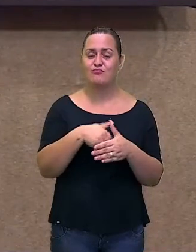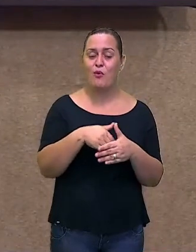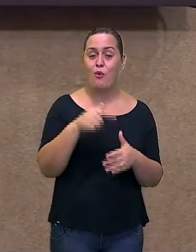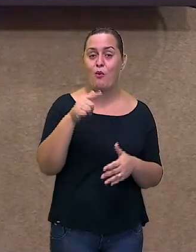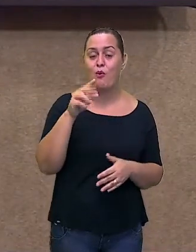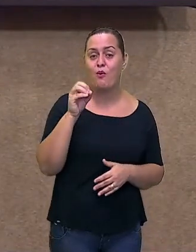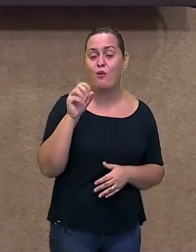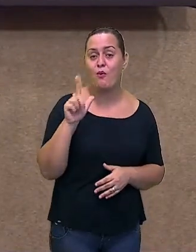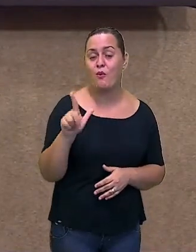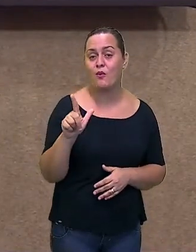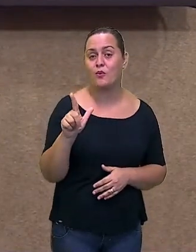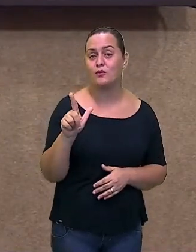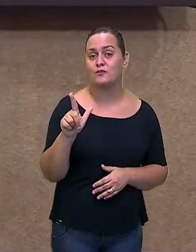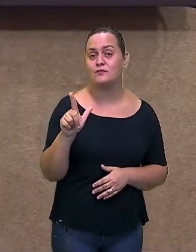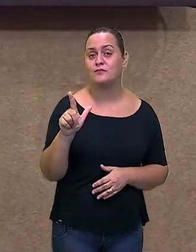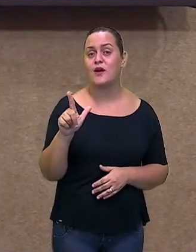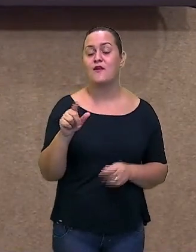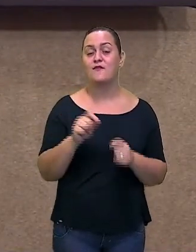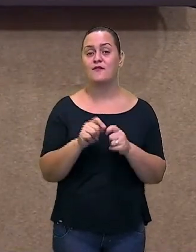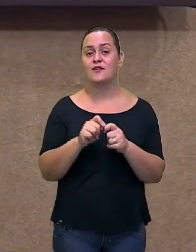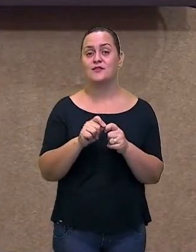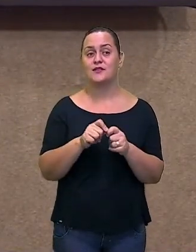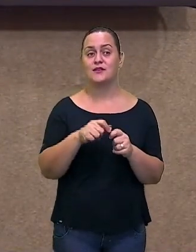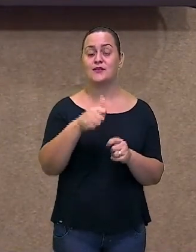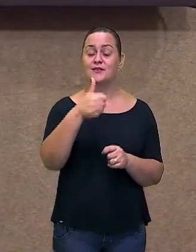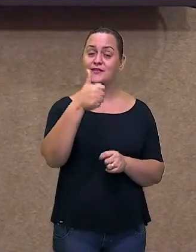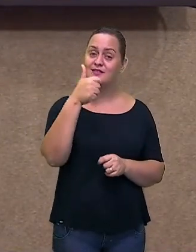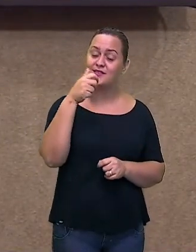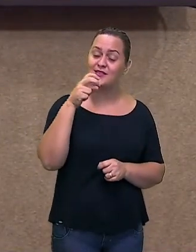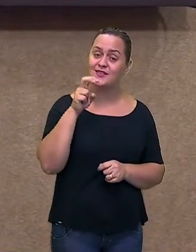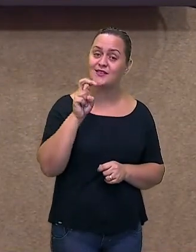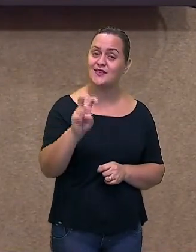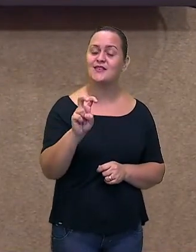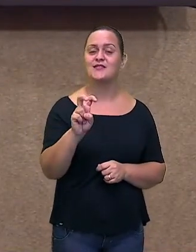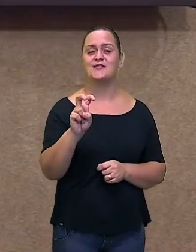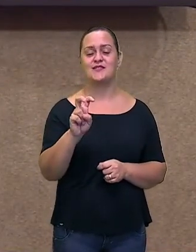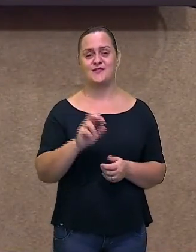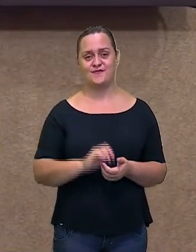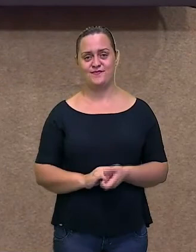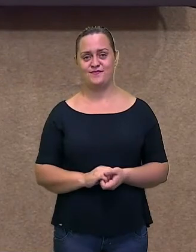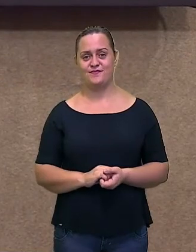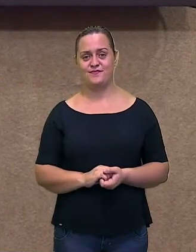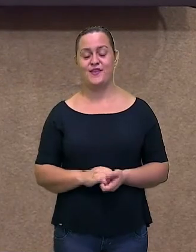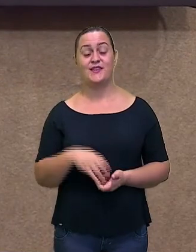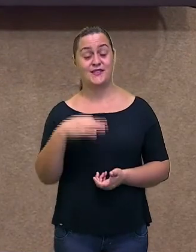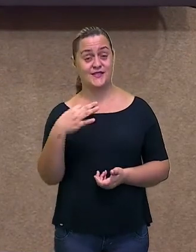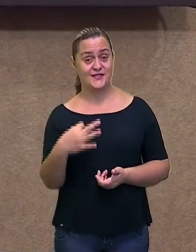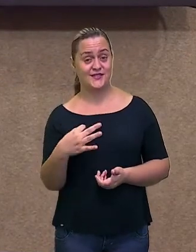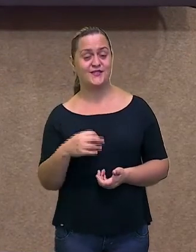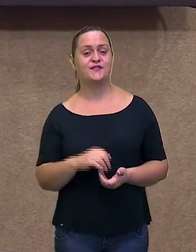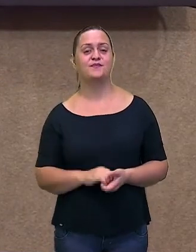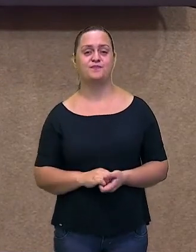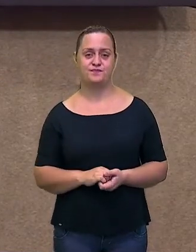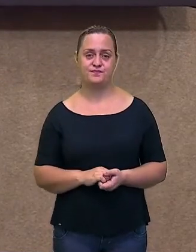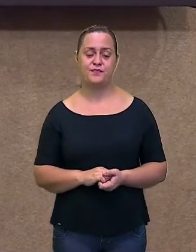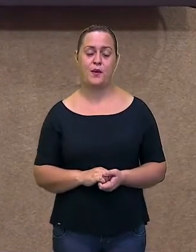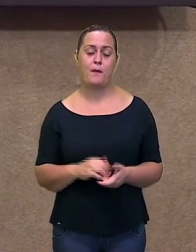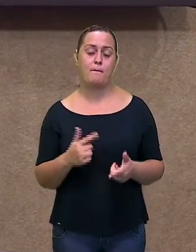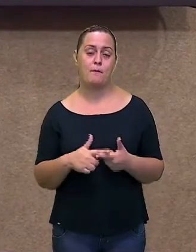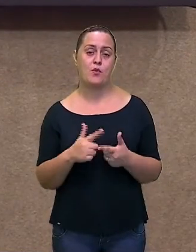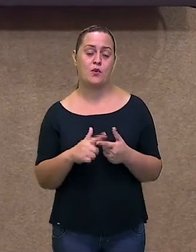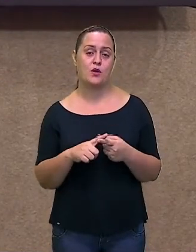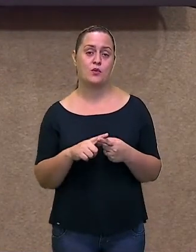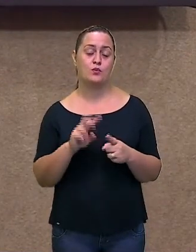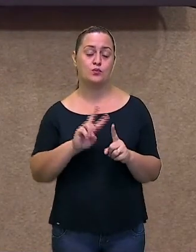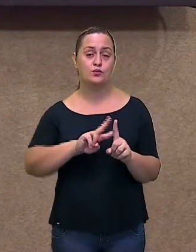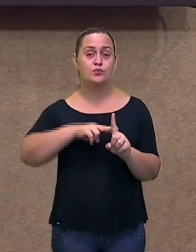ficar com a quantidade que é o dobro dos gols que o Cascão já marcou porque o dobro